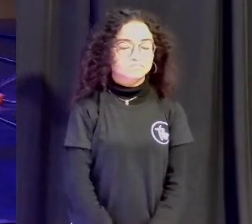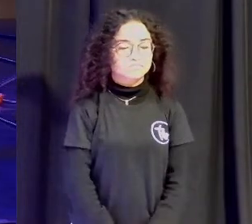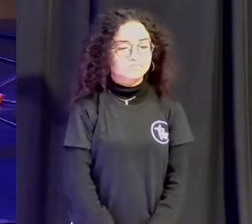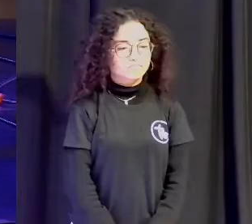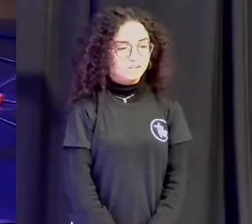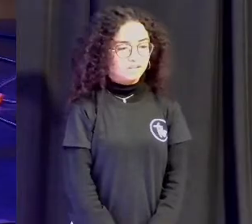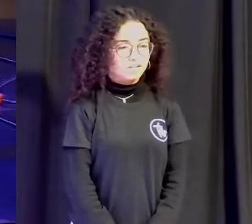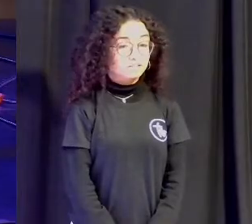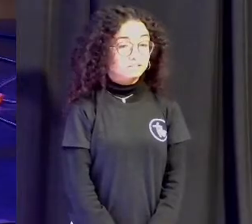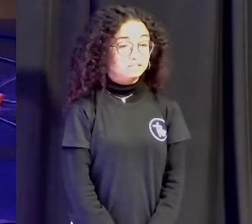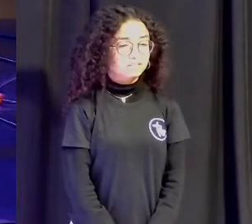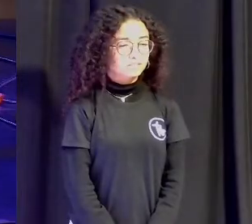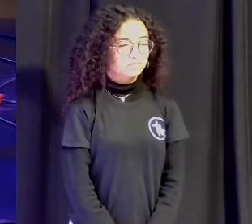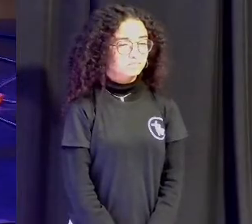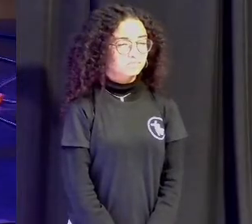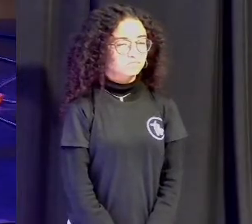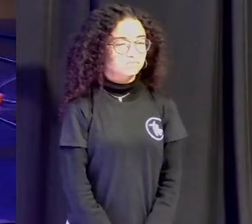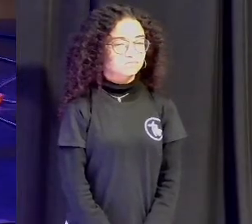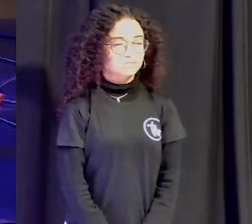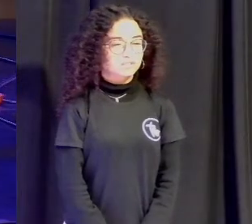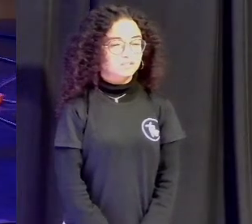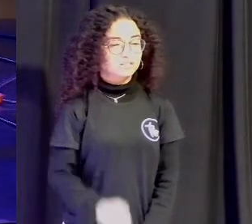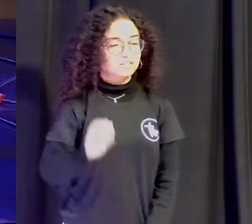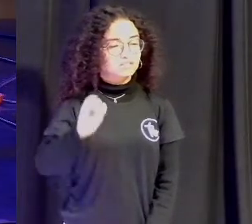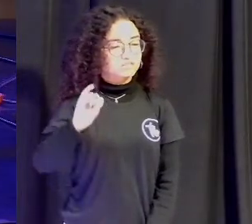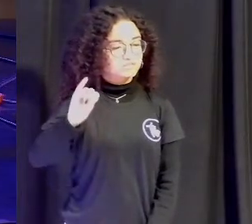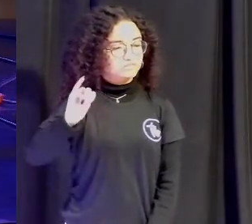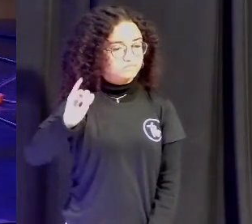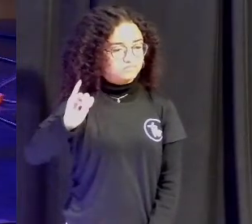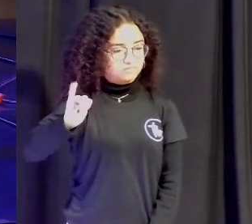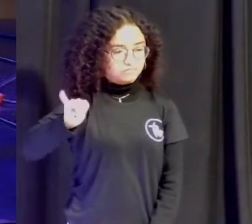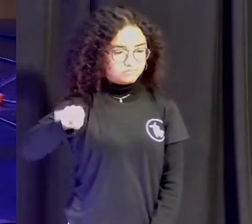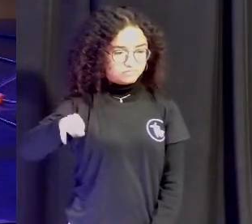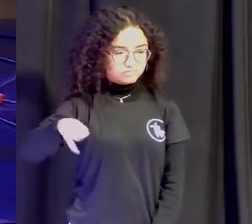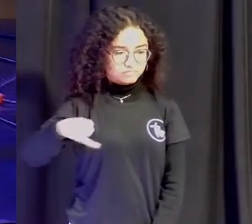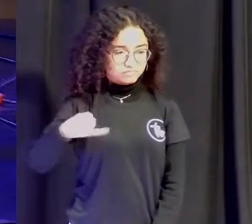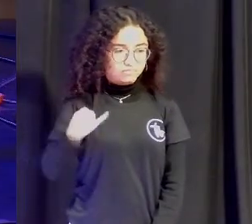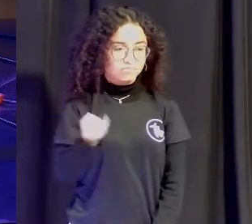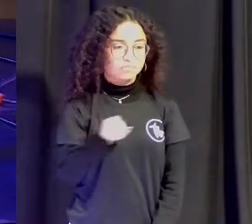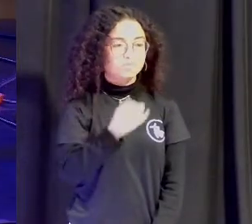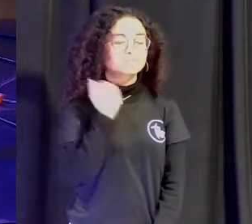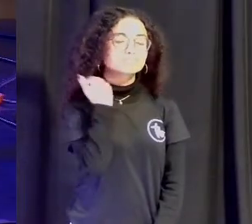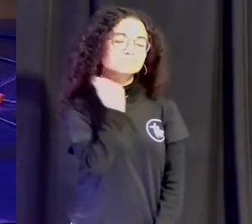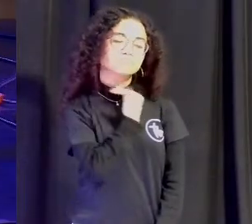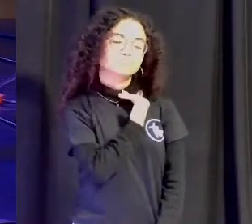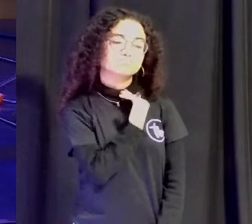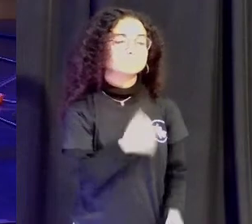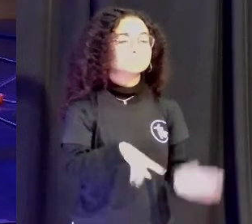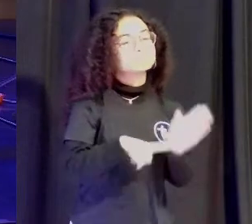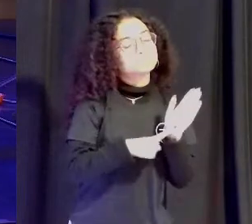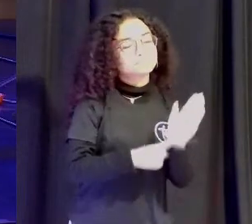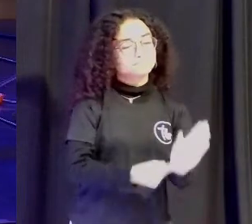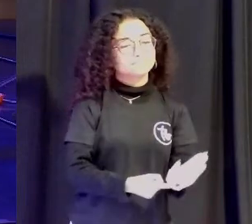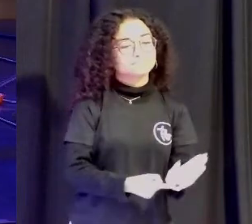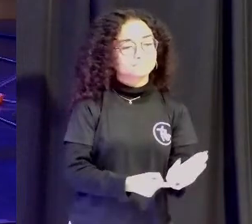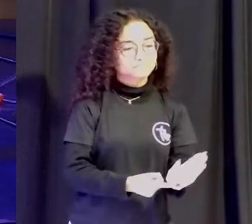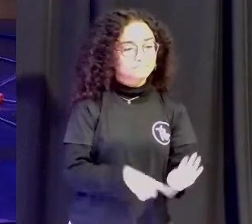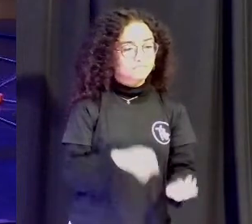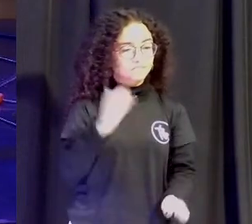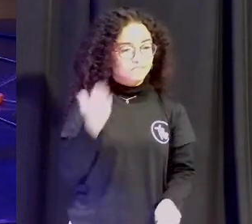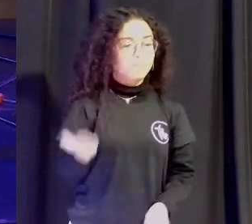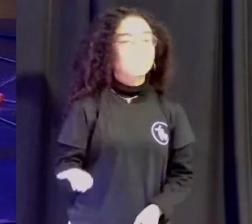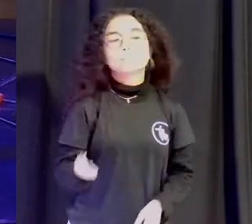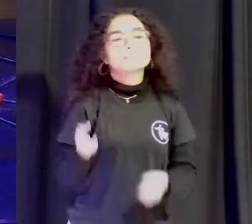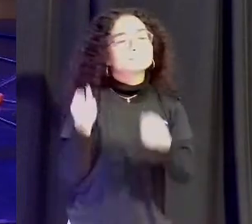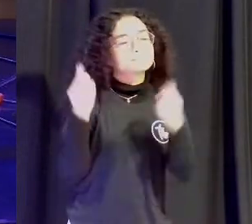João Batista o apresentou para todos: eis o Cordeiro de Deus, que tira o pecado do mundo. Os apóstolos estão